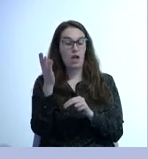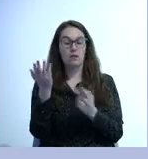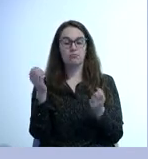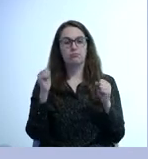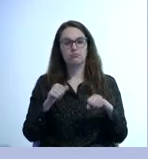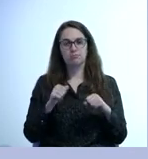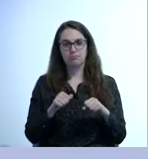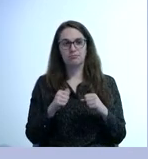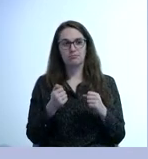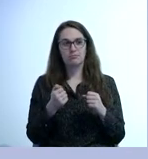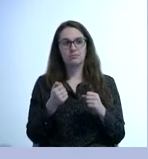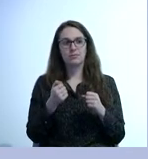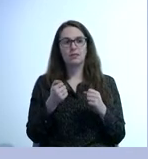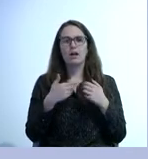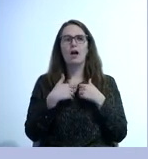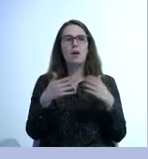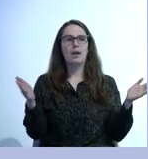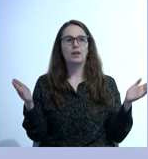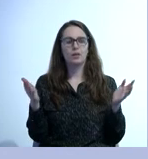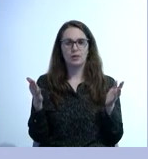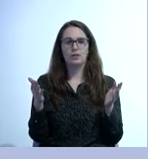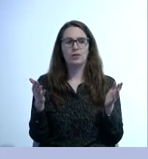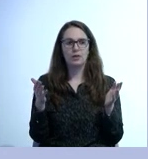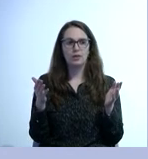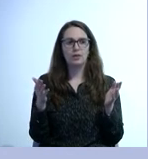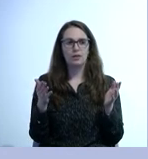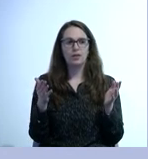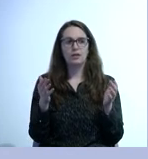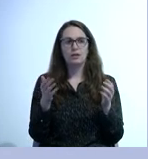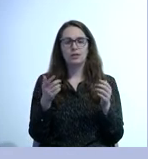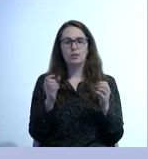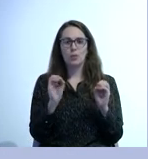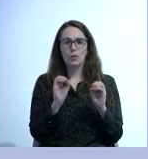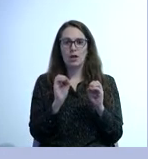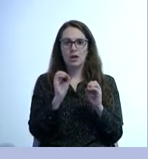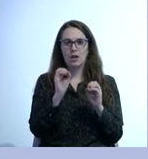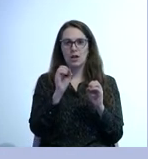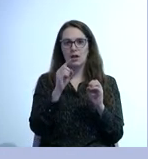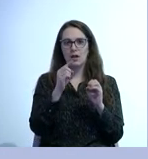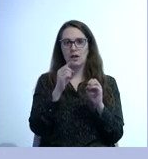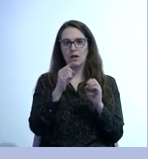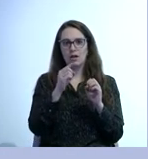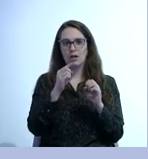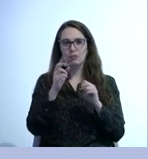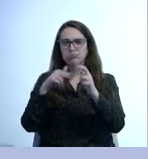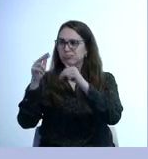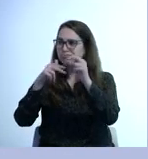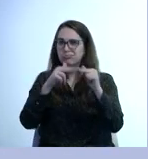é campo aberto. Não há referência, não há um contexto com construções,